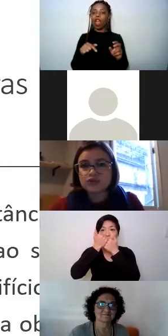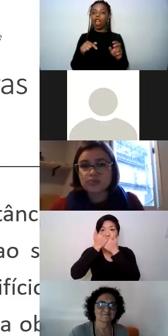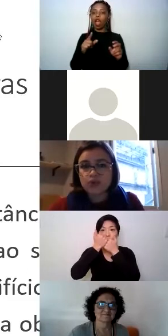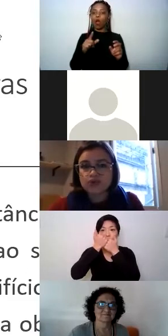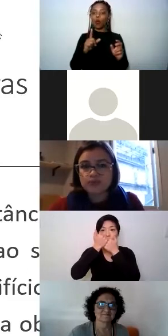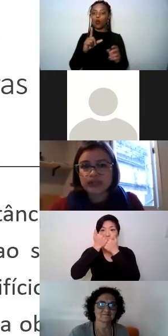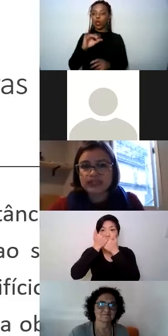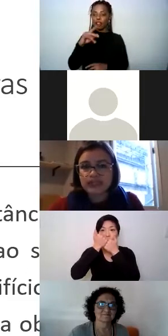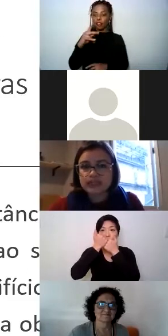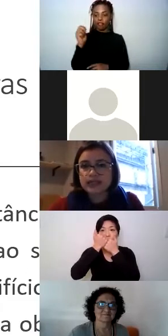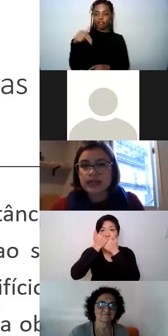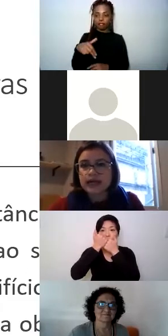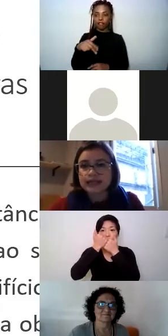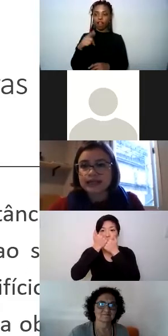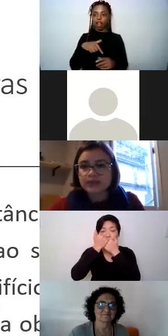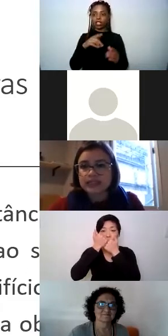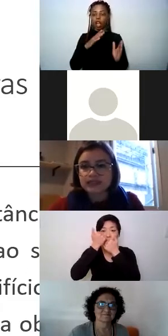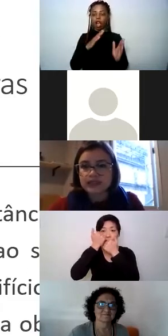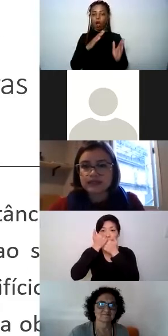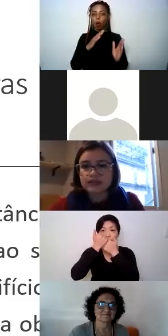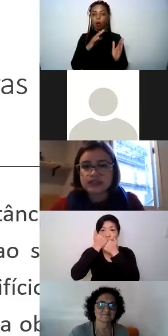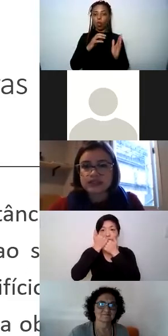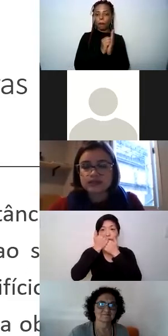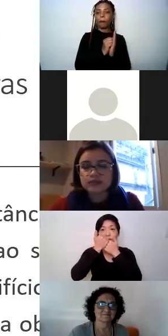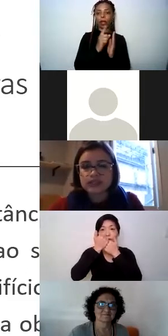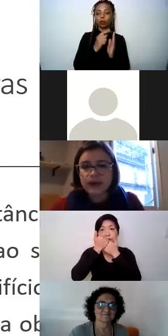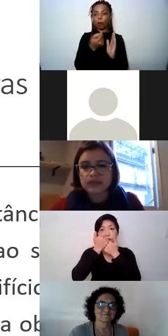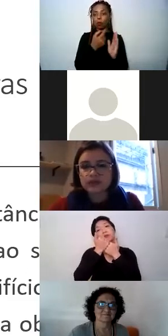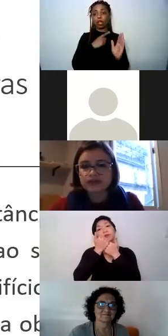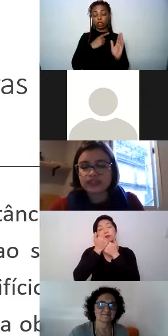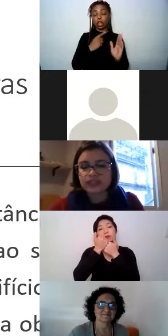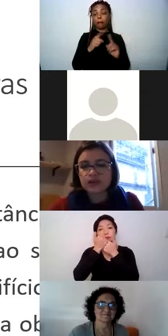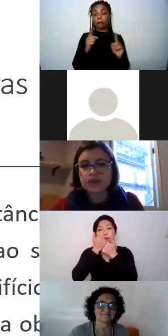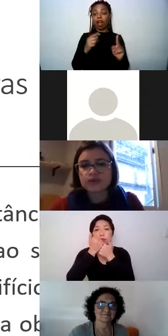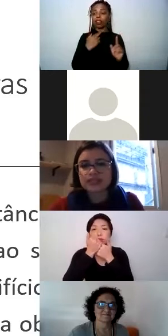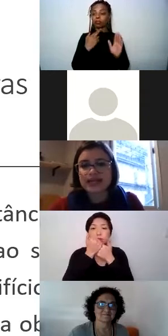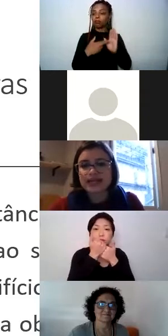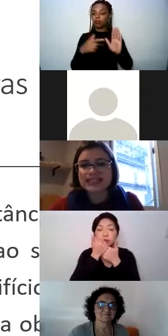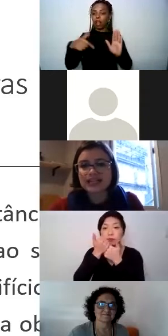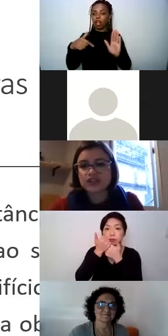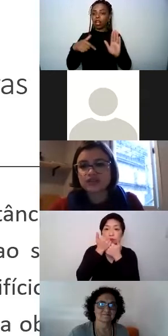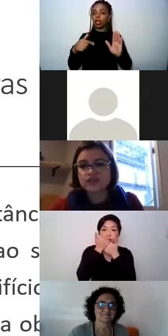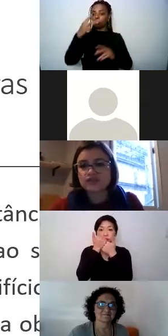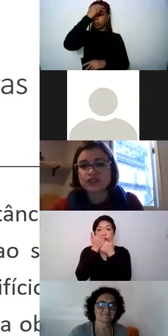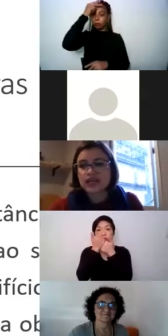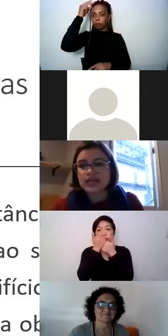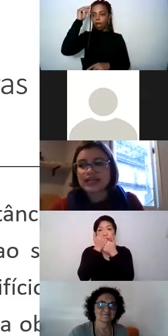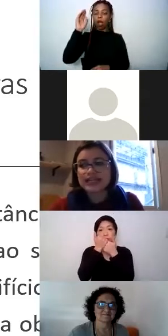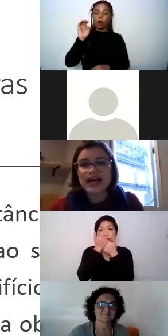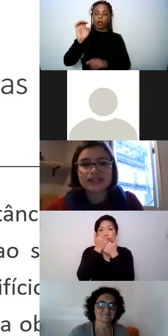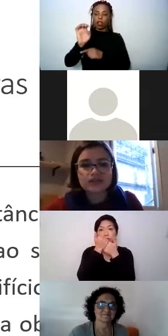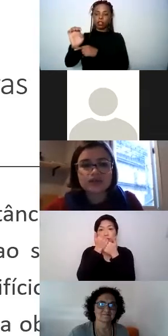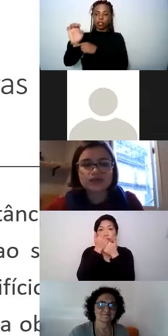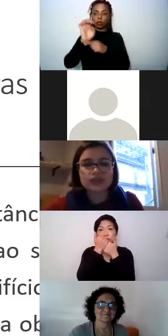ele é um dos poucos pareceres aqui apresentados em instância municipal estadual e federal que considera a estética do edifício